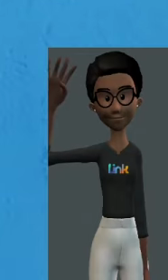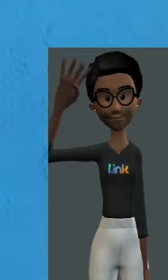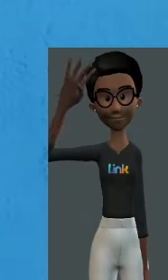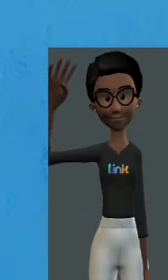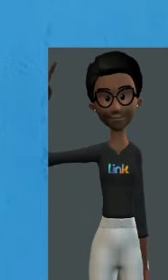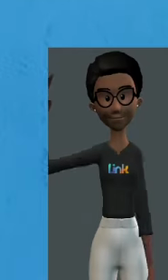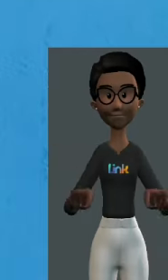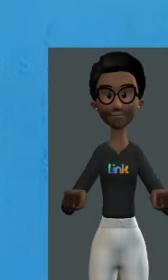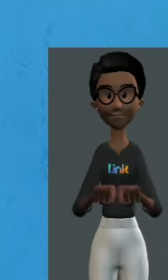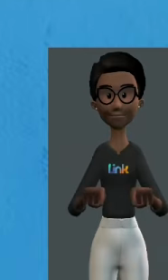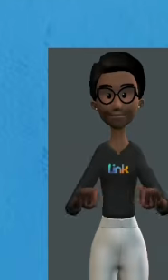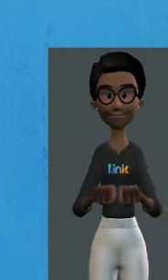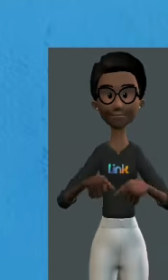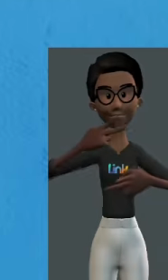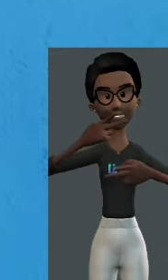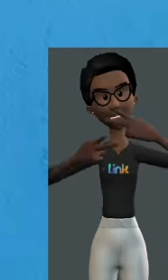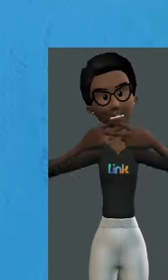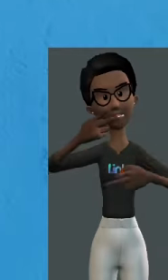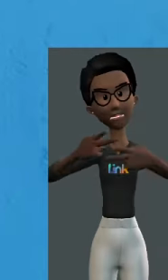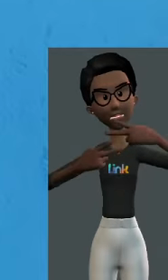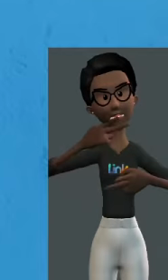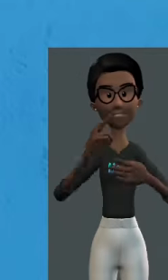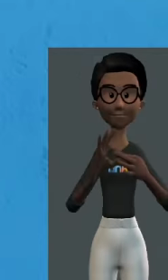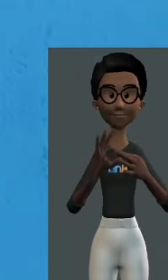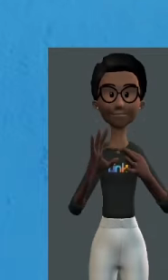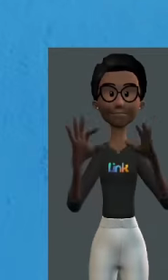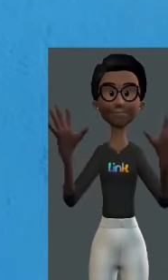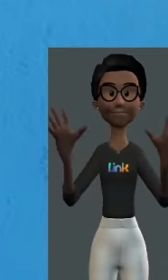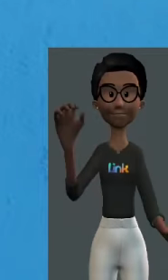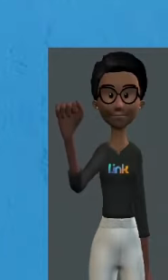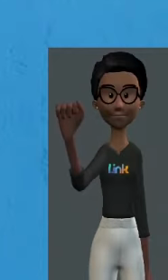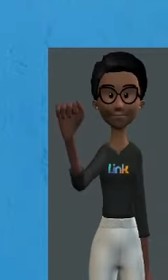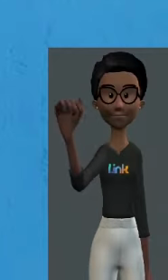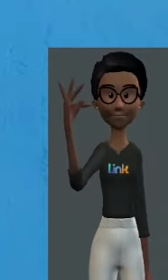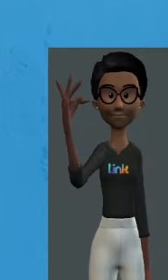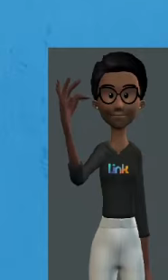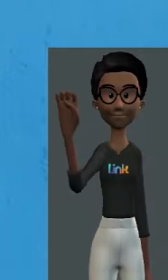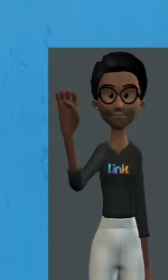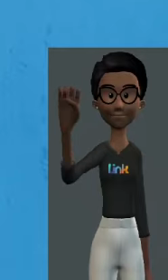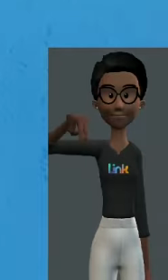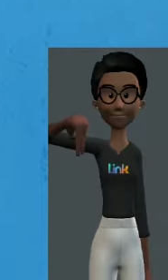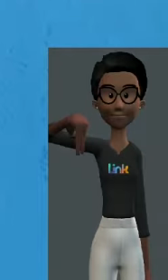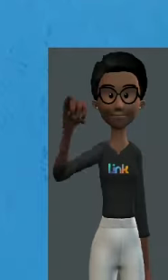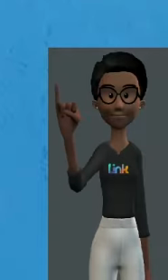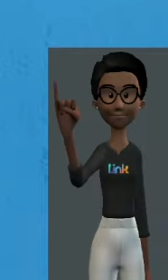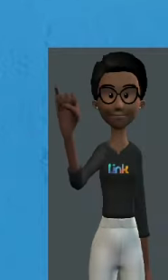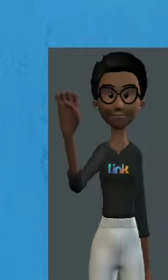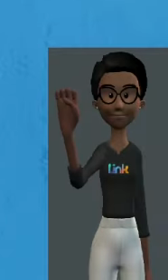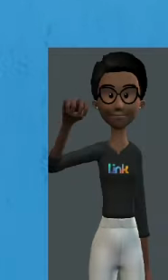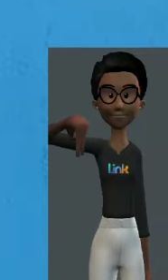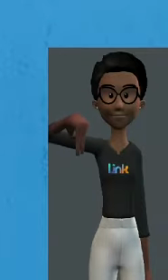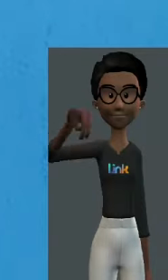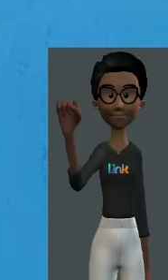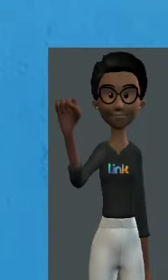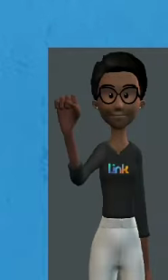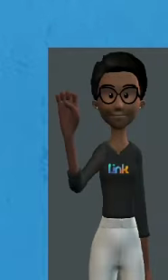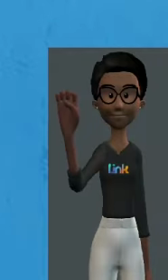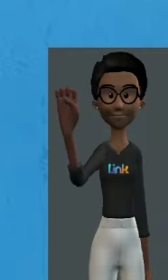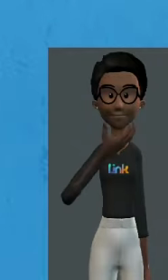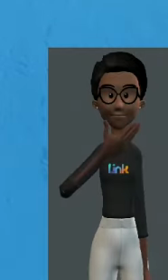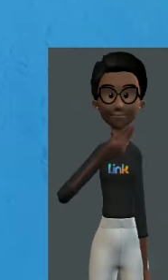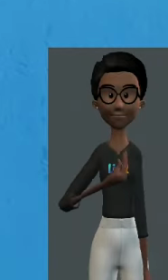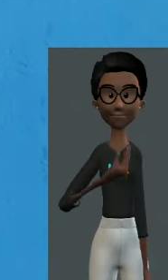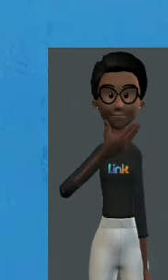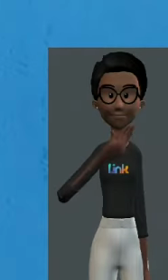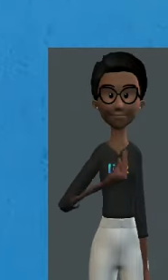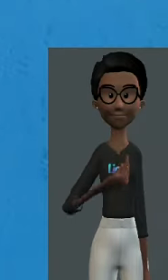seu intelecto, a sua educação e a quantidade de aprofundamento que teriam sobre aquele determinado assunto. Ou seja,